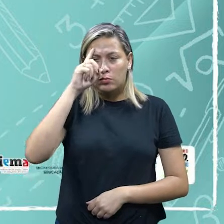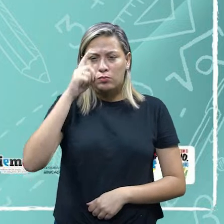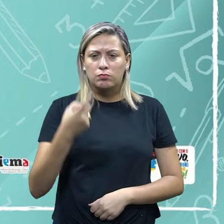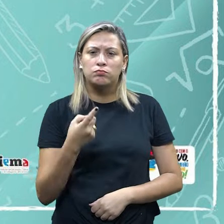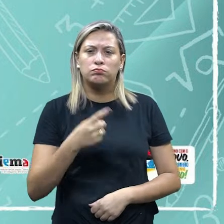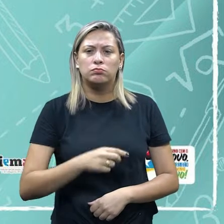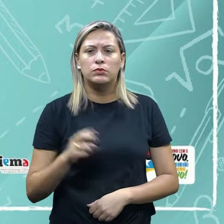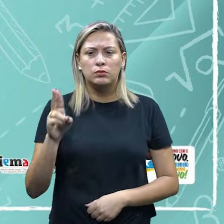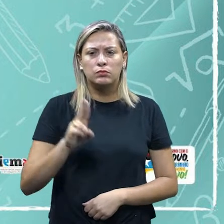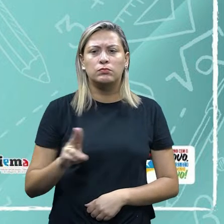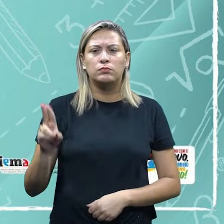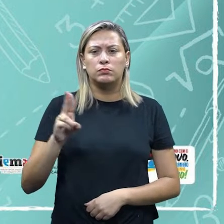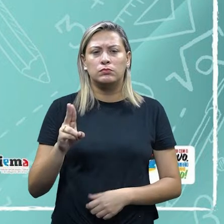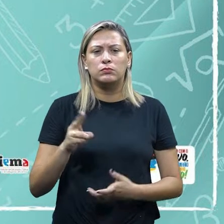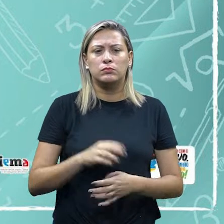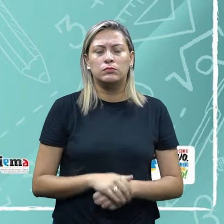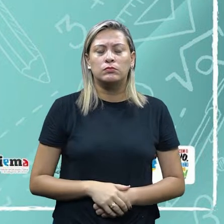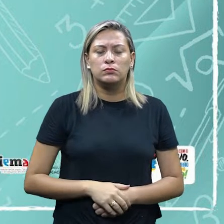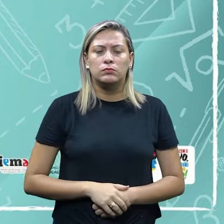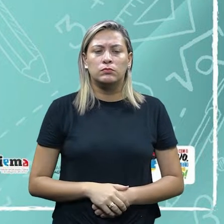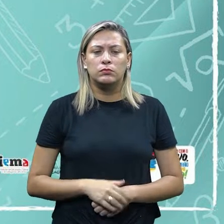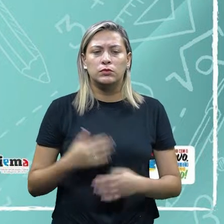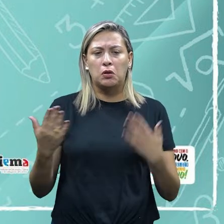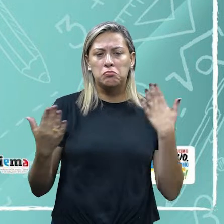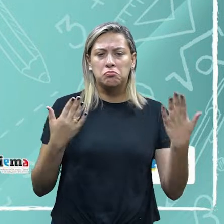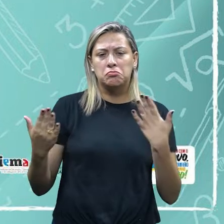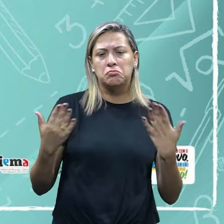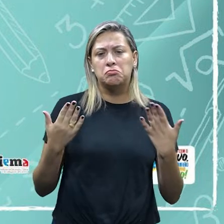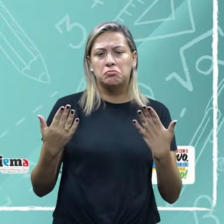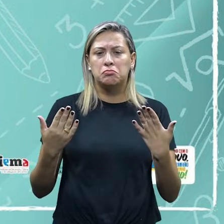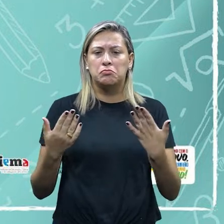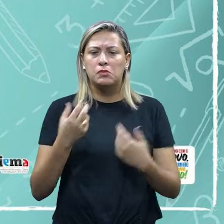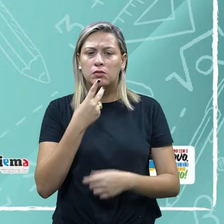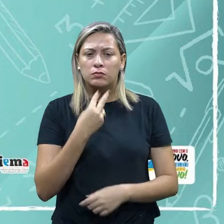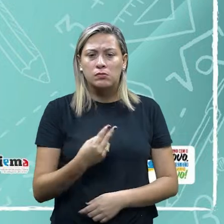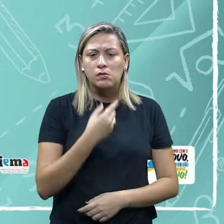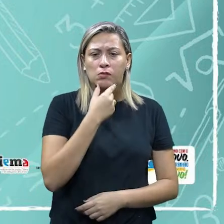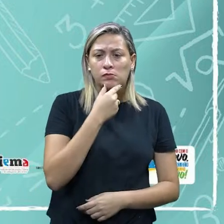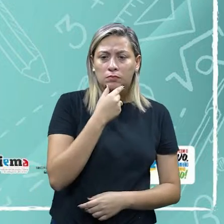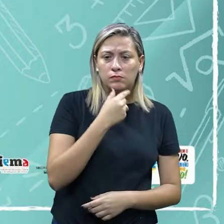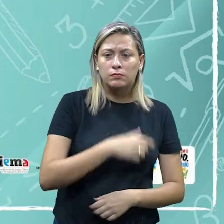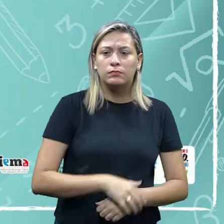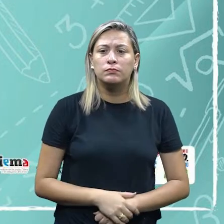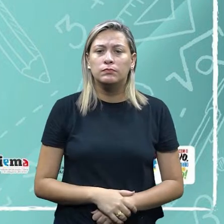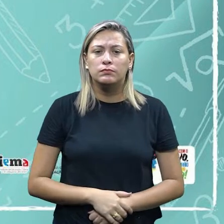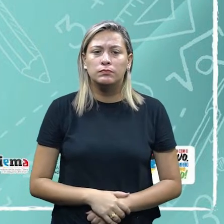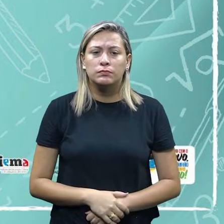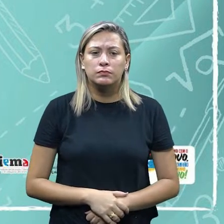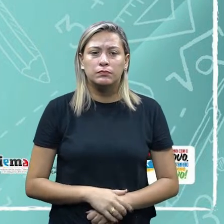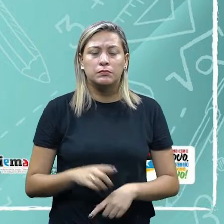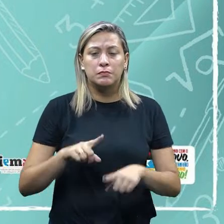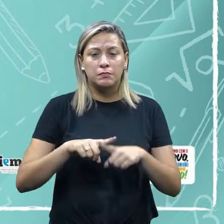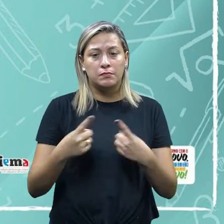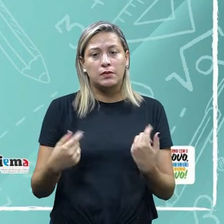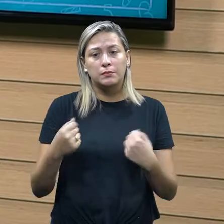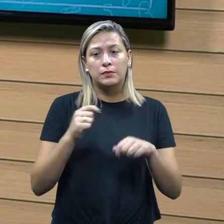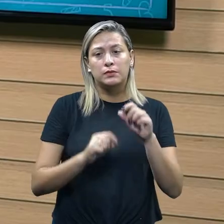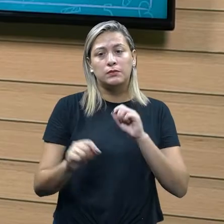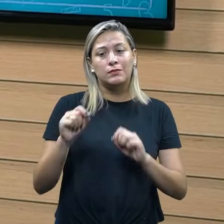uniformidade na língua inglesa, além de termos uma defasagem temporal considerável para ser traduzido.